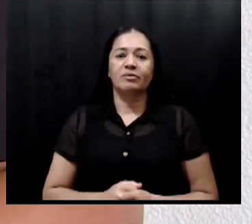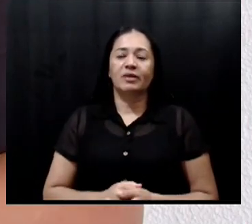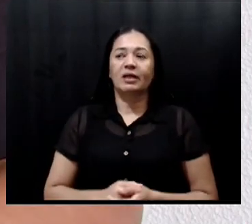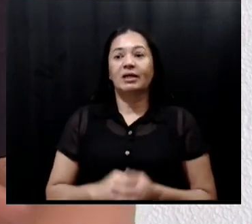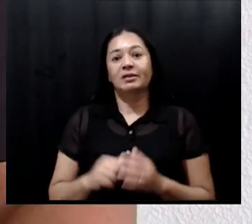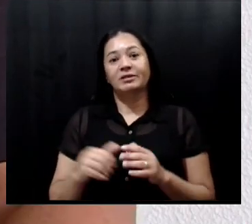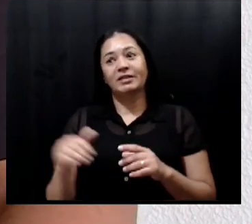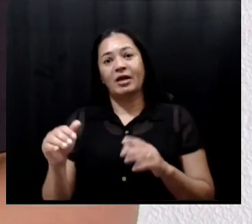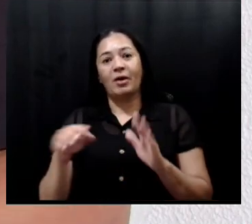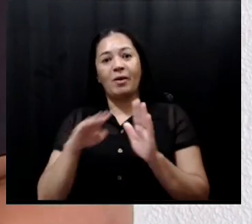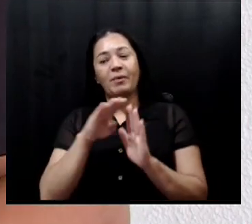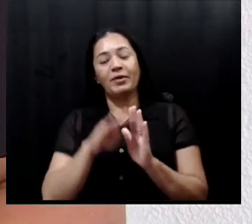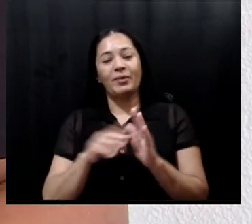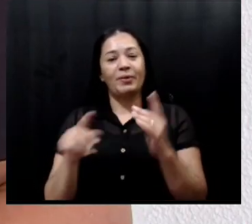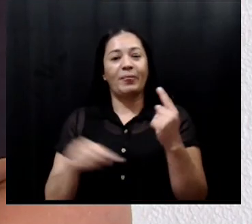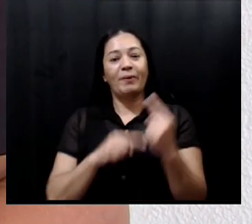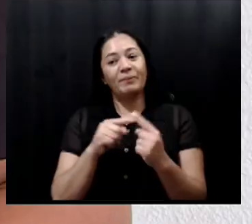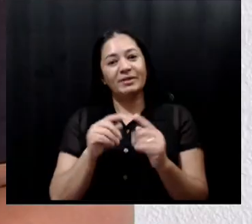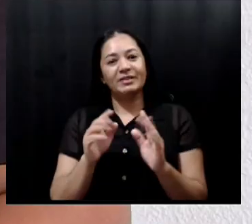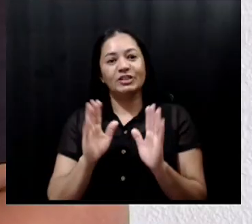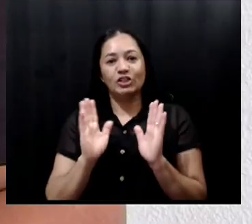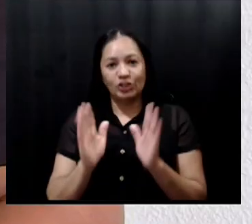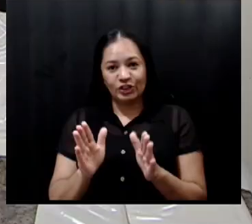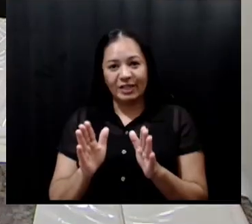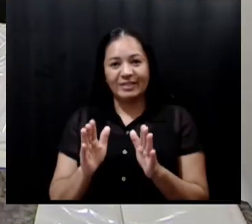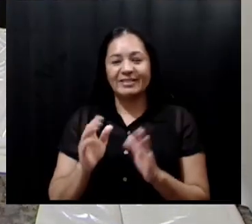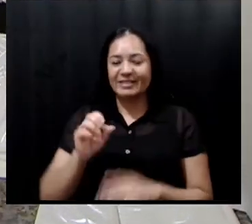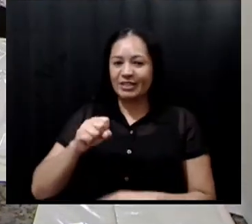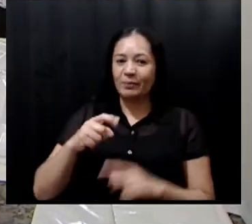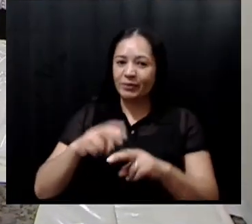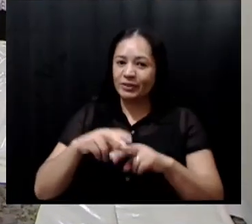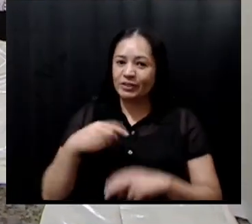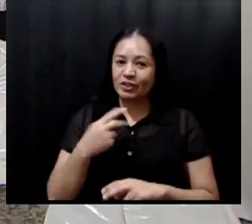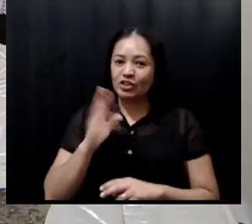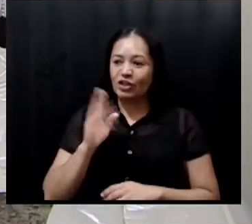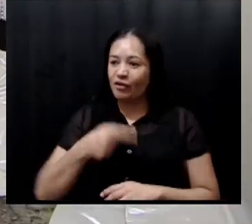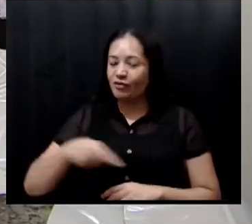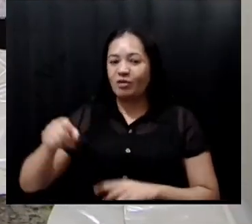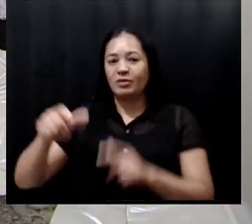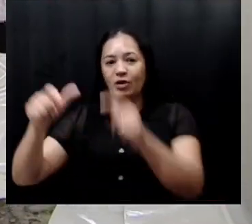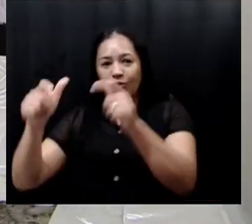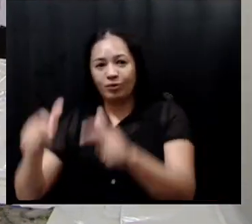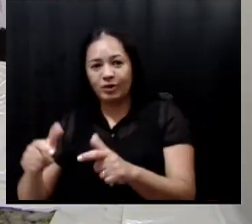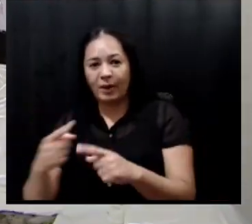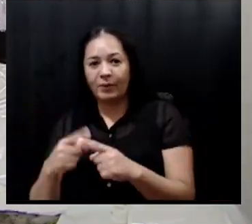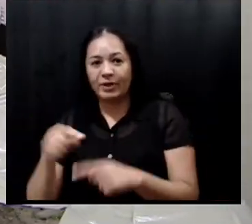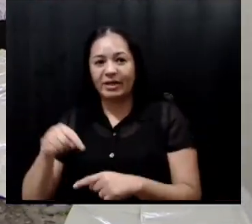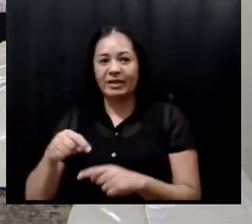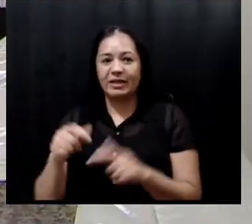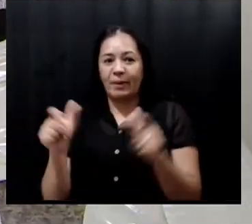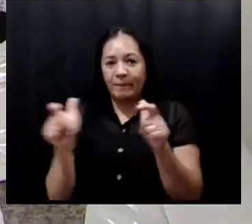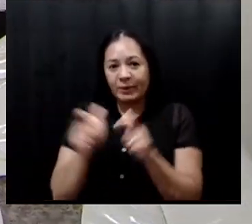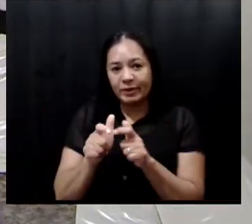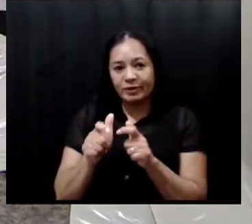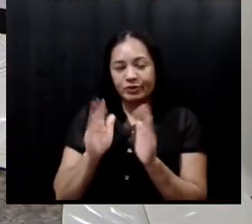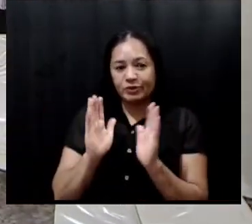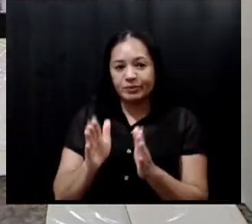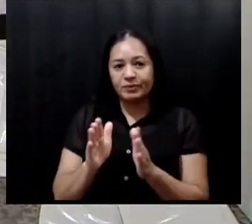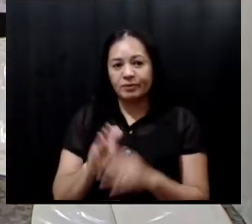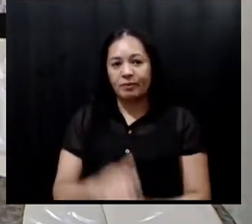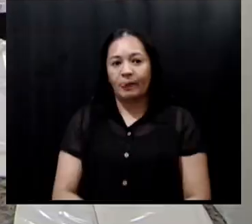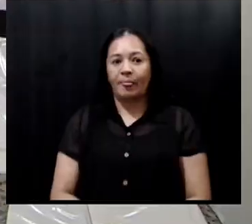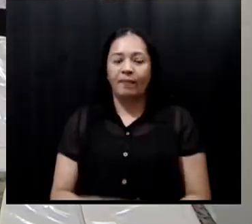gente já foi até ver um outro espaço aí, porque a gente acha que aqui já está ficando pequeno, entendeu? Então a gente